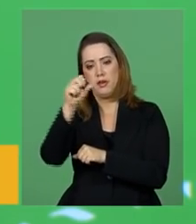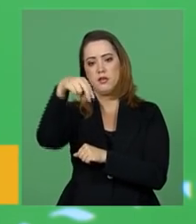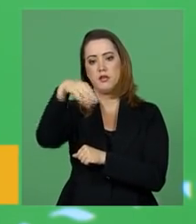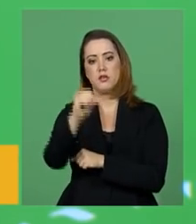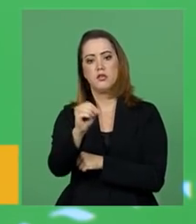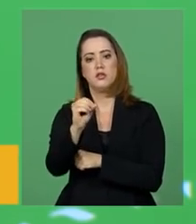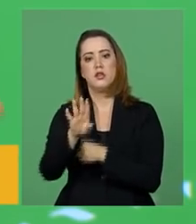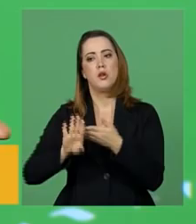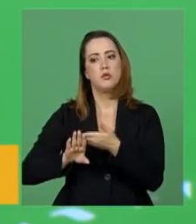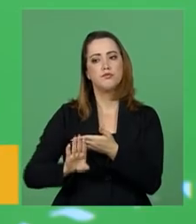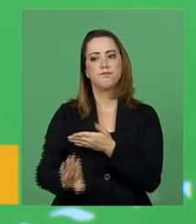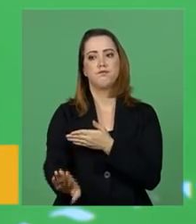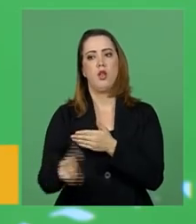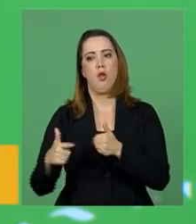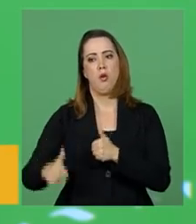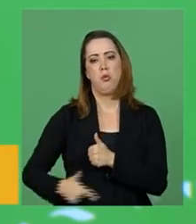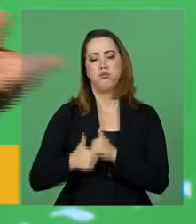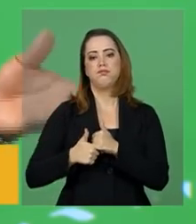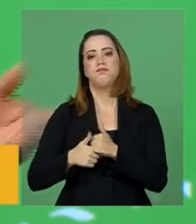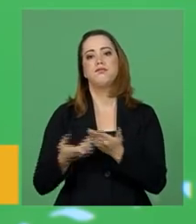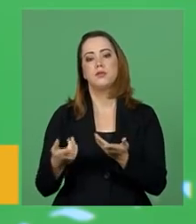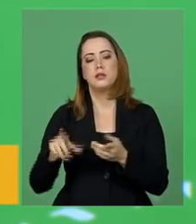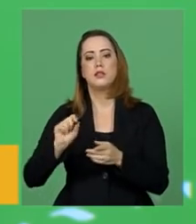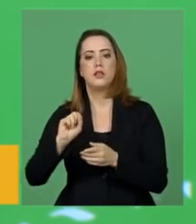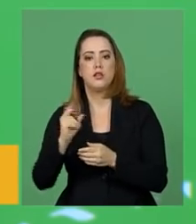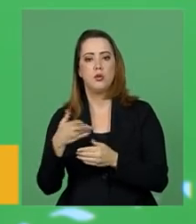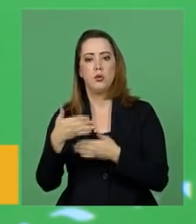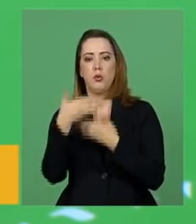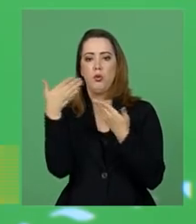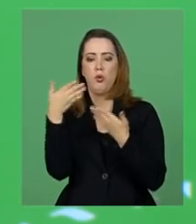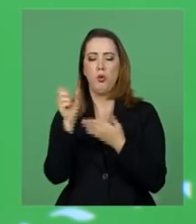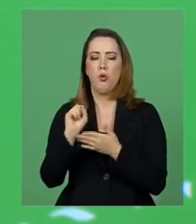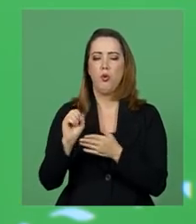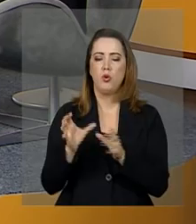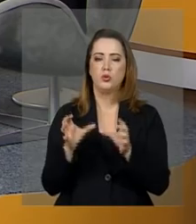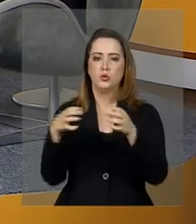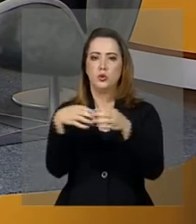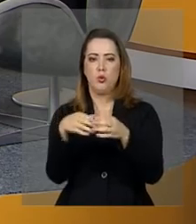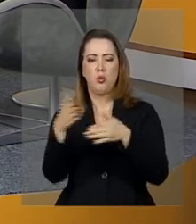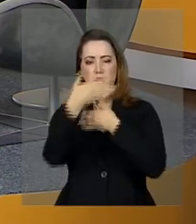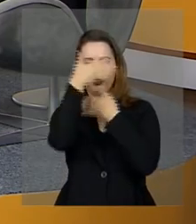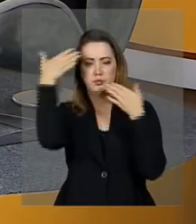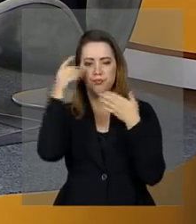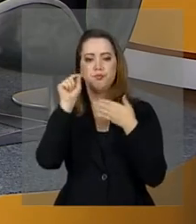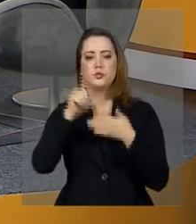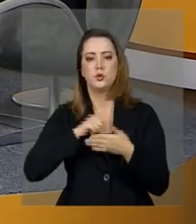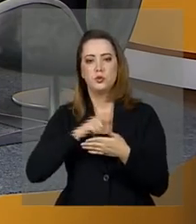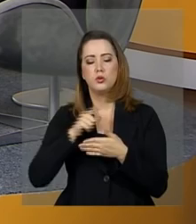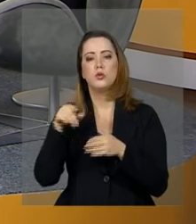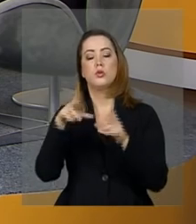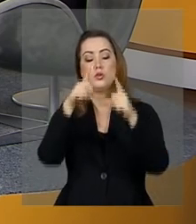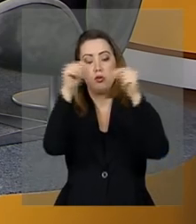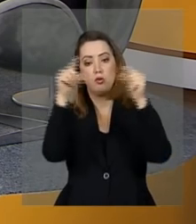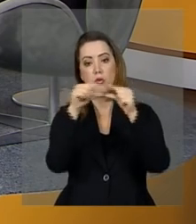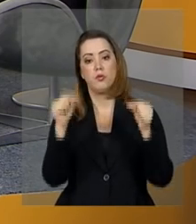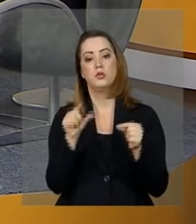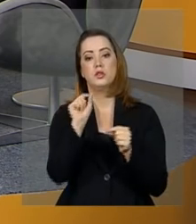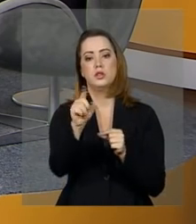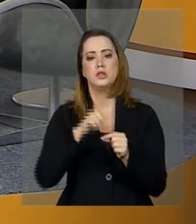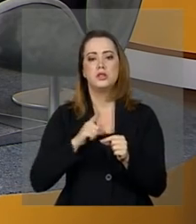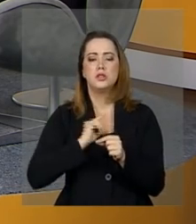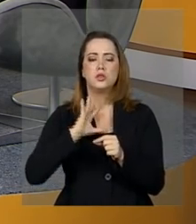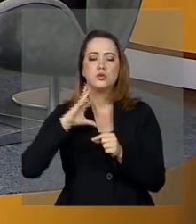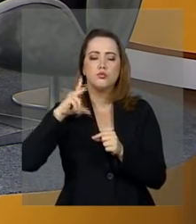e produtos que possam financiar grupos extremistas no interior do Líbano. E é uma região bastante tensa, né? É verdade. Tem todo aquele histórico do